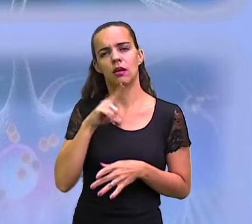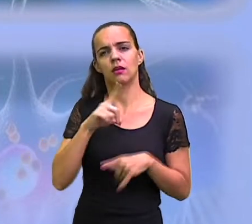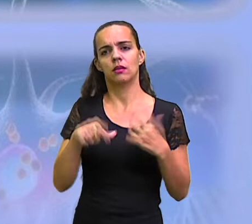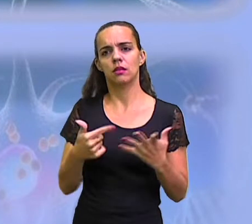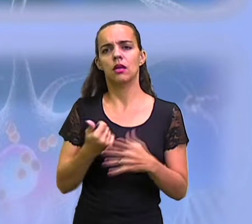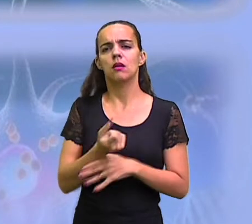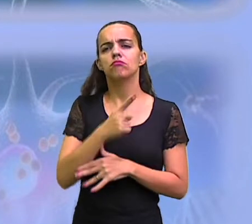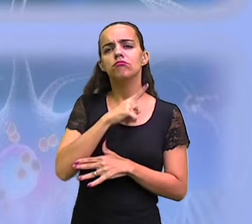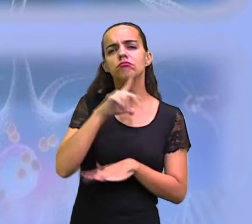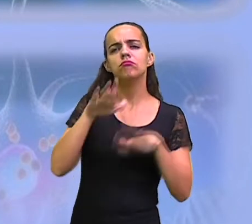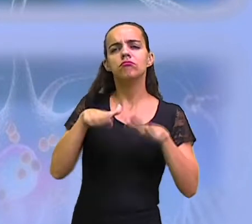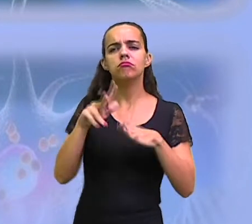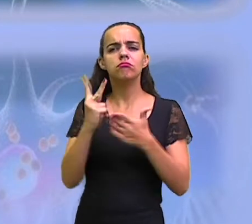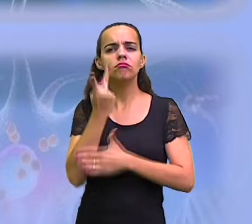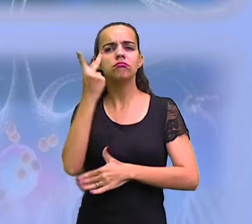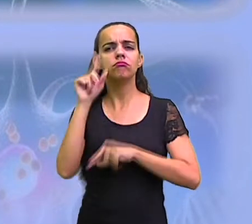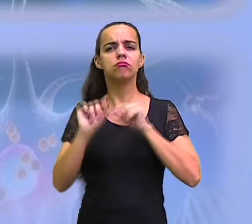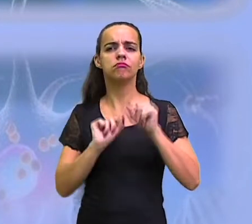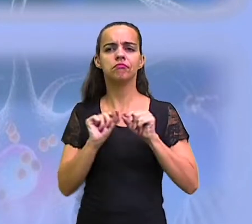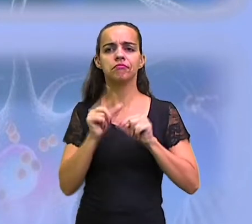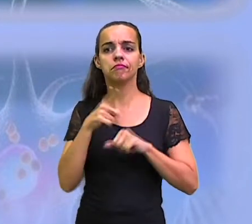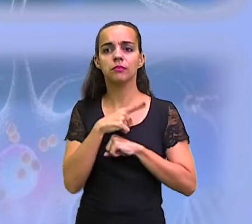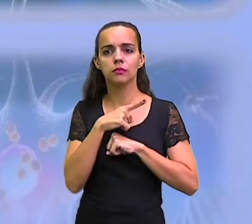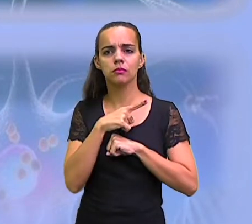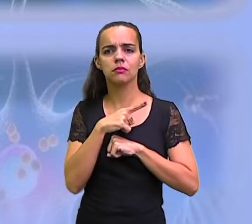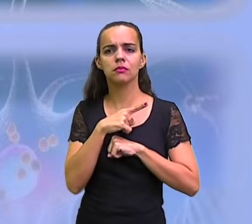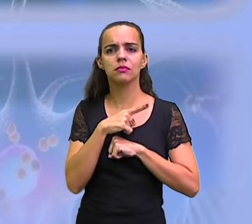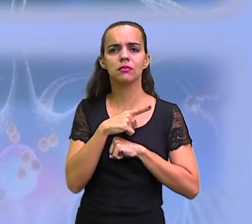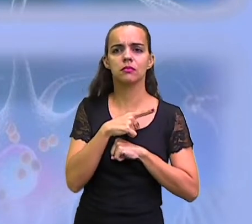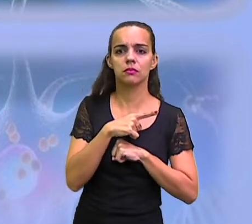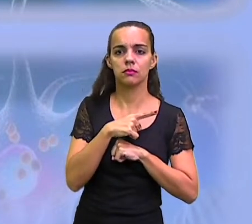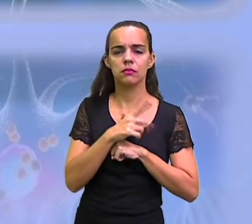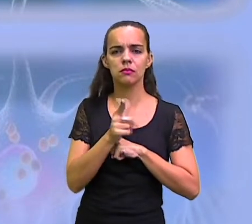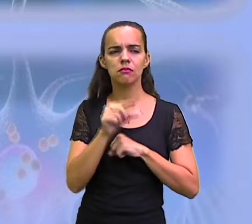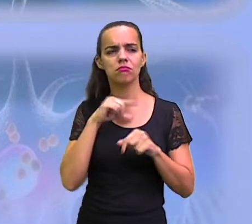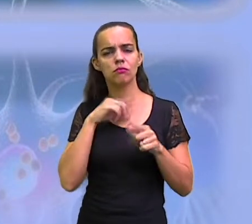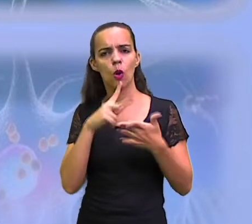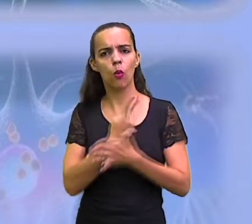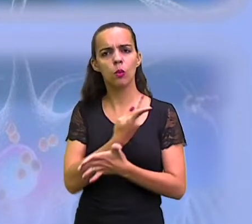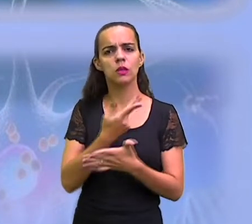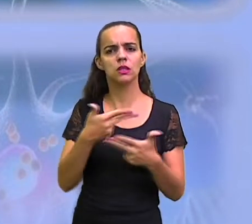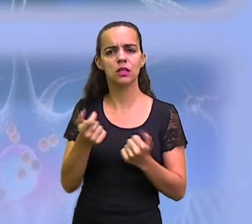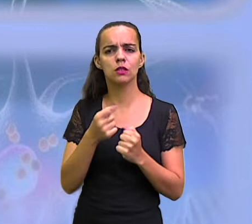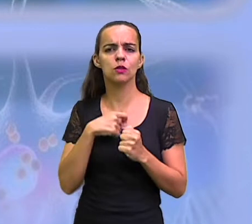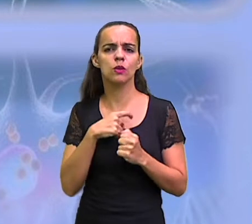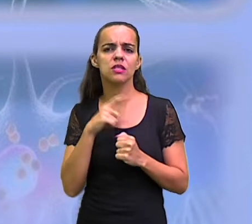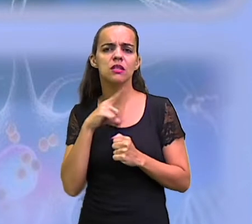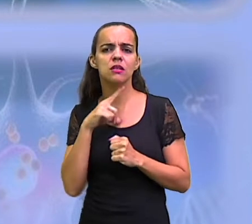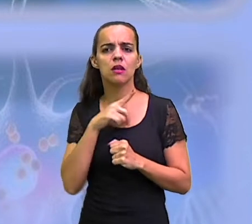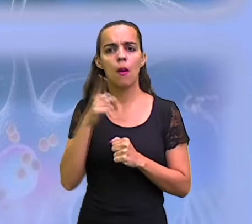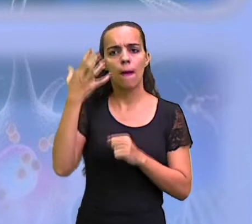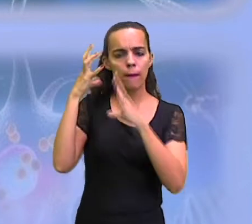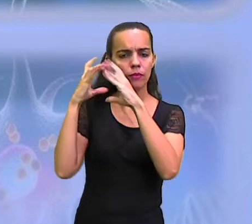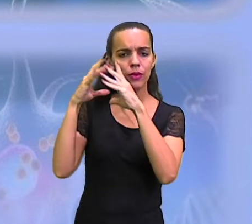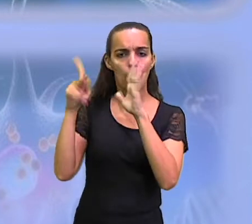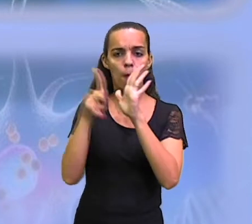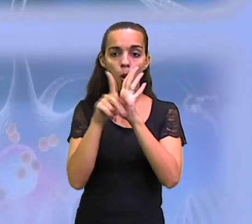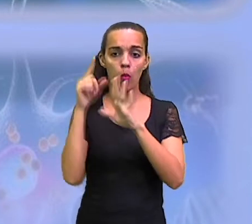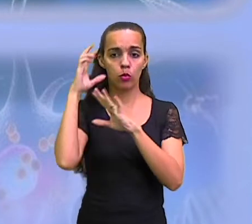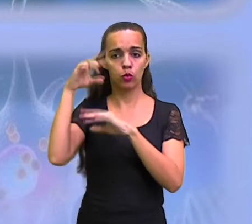cérebro, geralmente decorrente de pequenas lesões que acometem a região